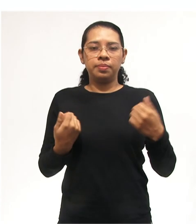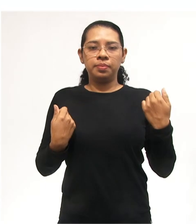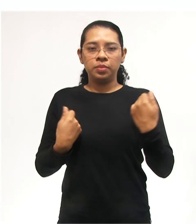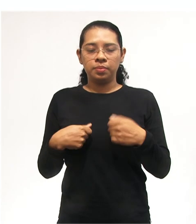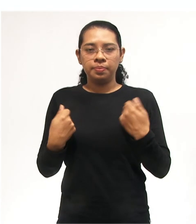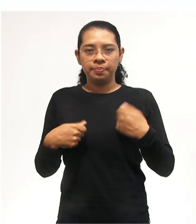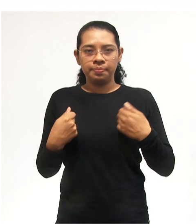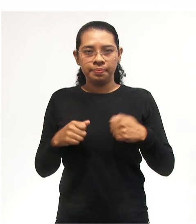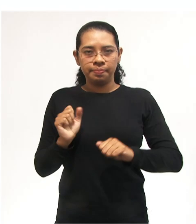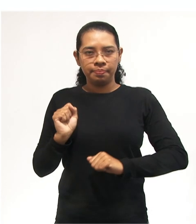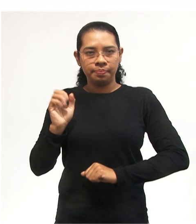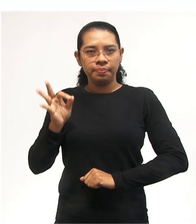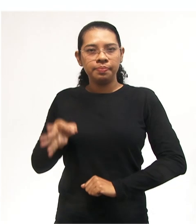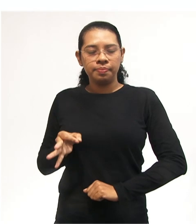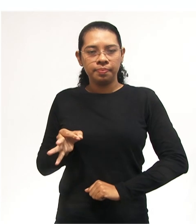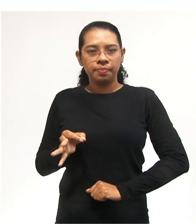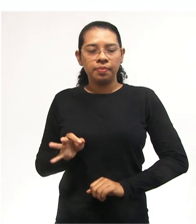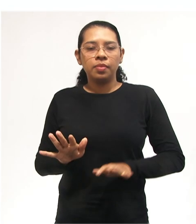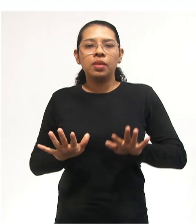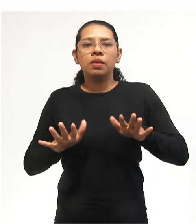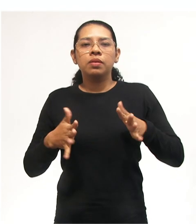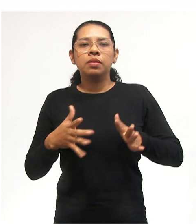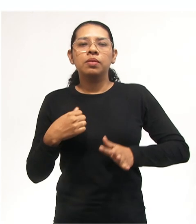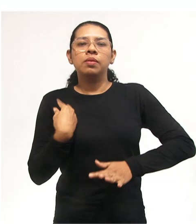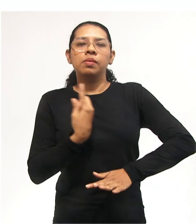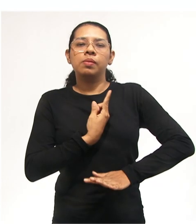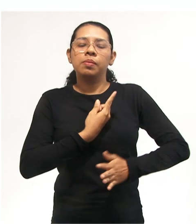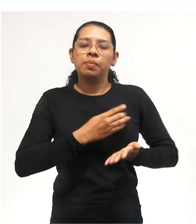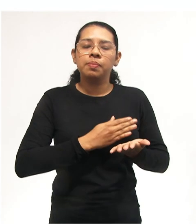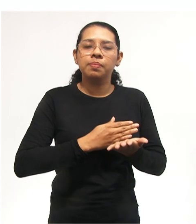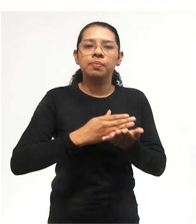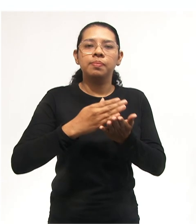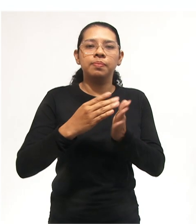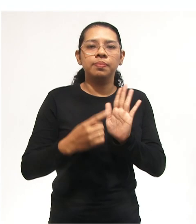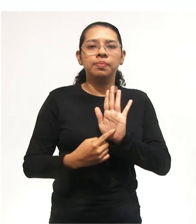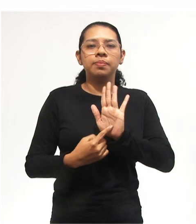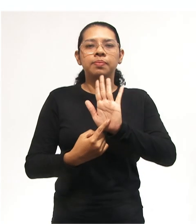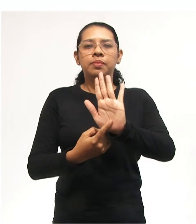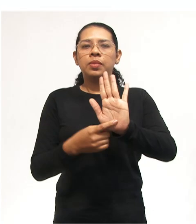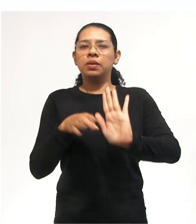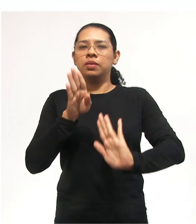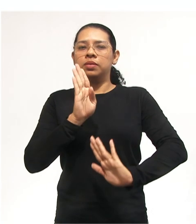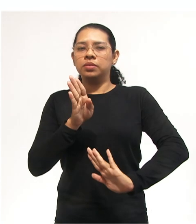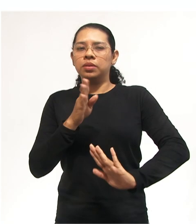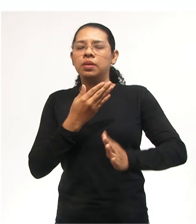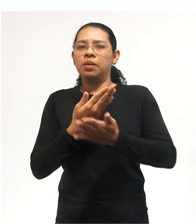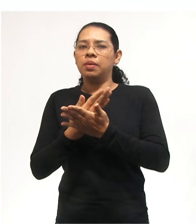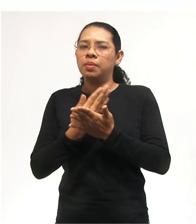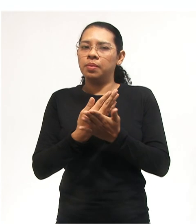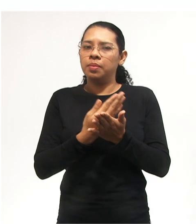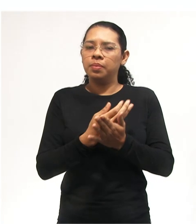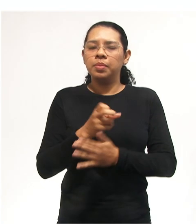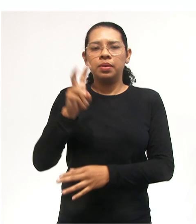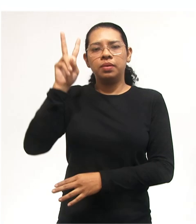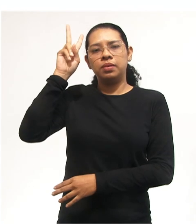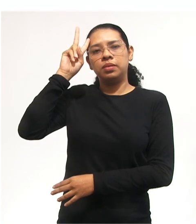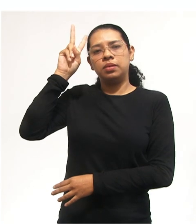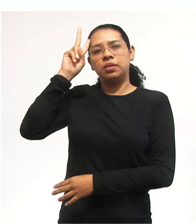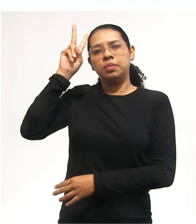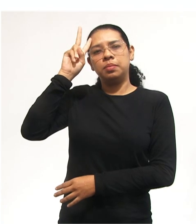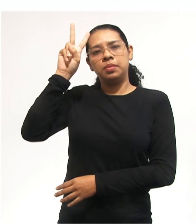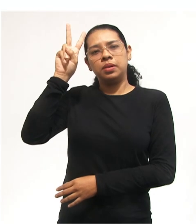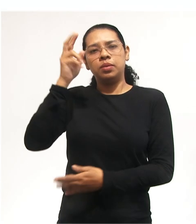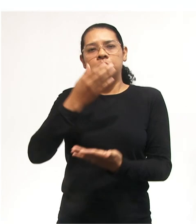Então, a gente parte sempre, né, como a gente destacou lá na nossa aula 1, a gente parte sempre de